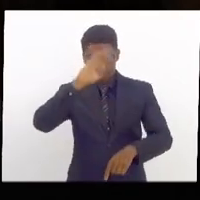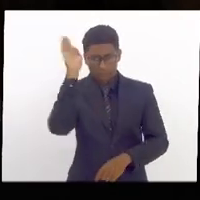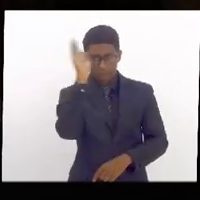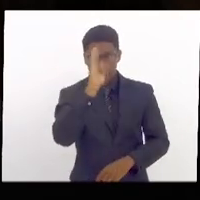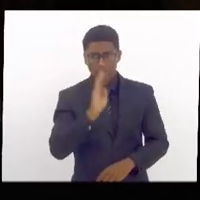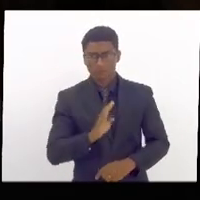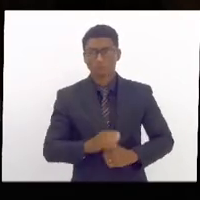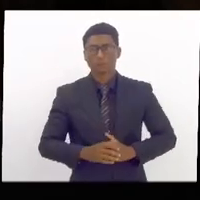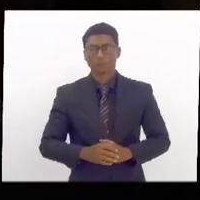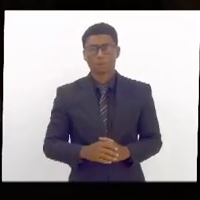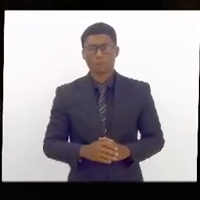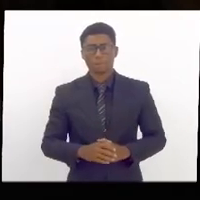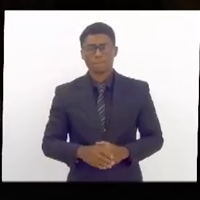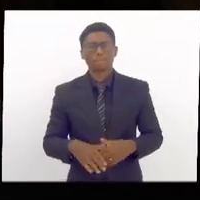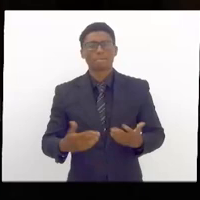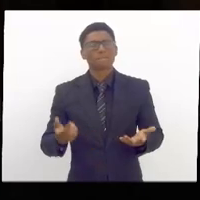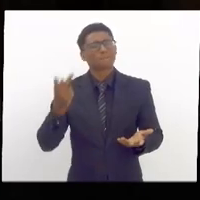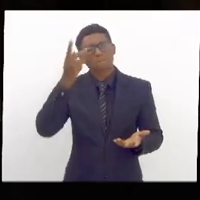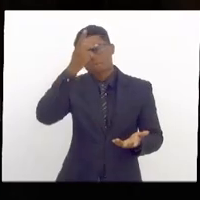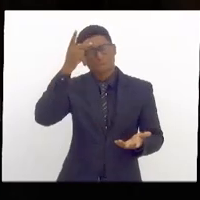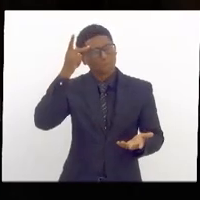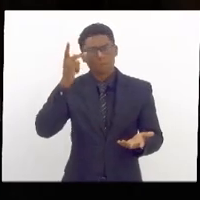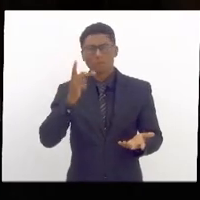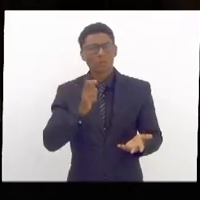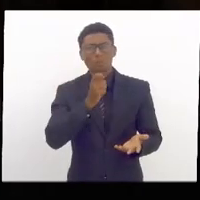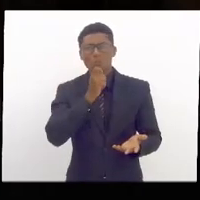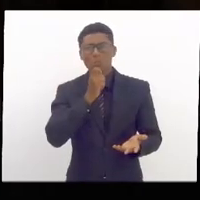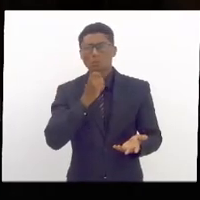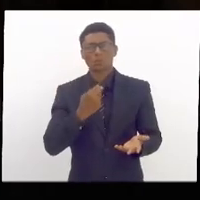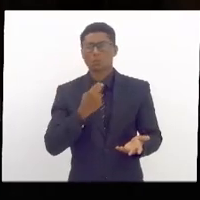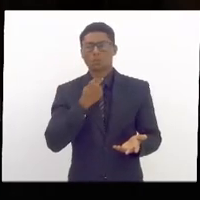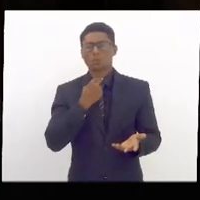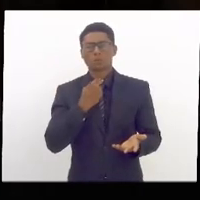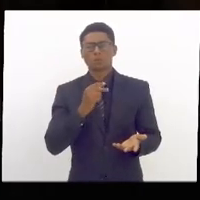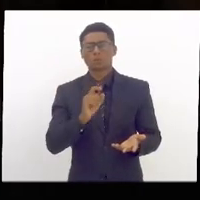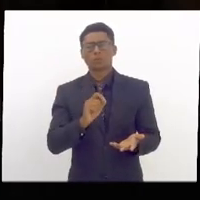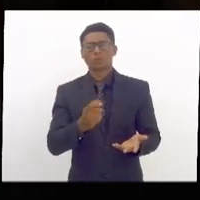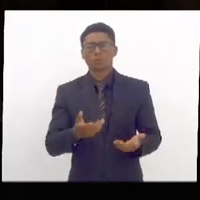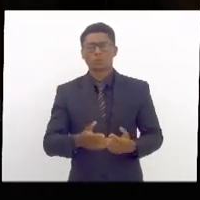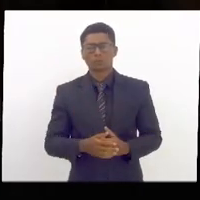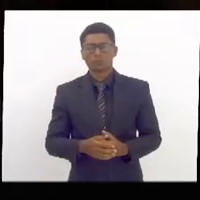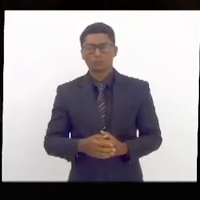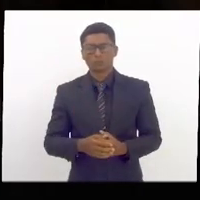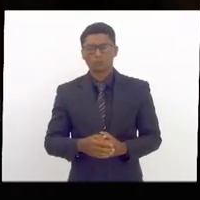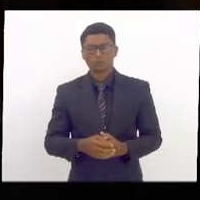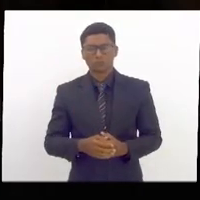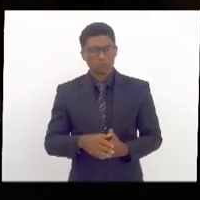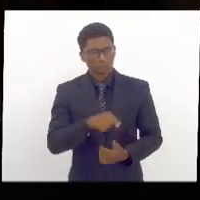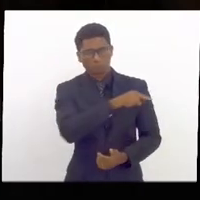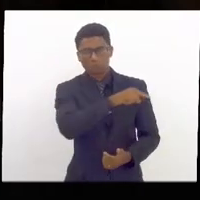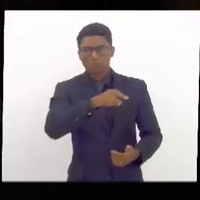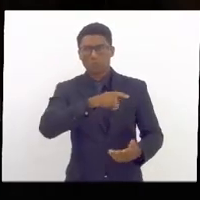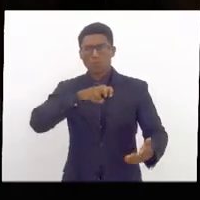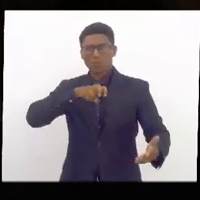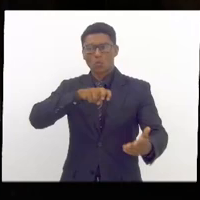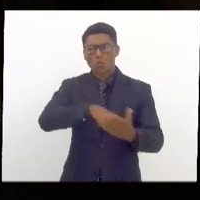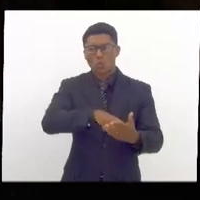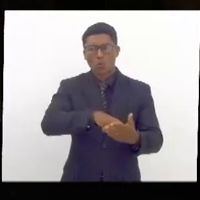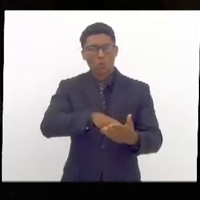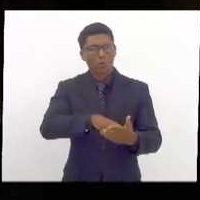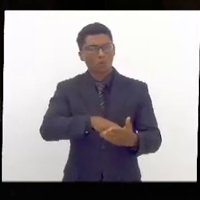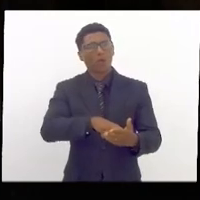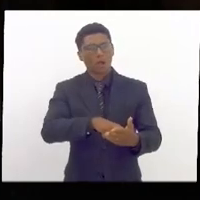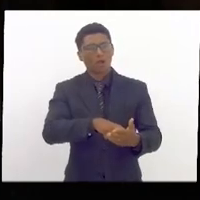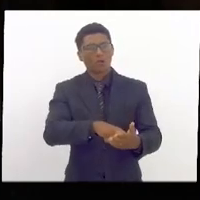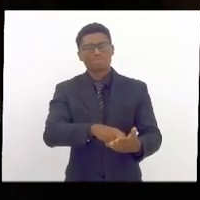Enquanto direito, nenhuma pessoa pode ter julgado ou condenado à morte no chão